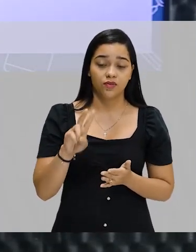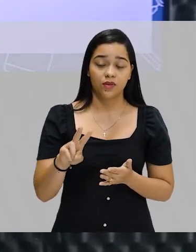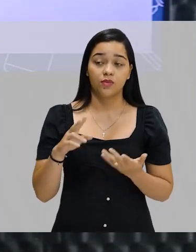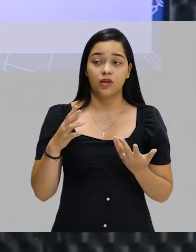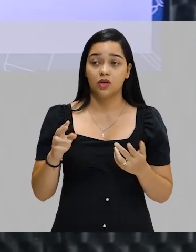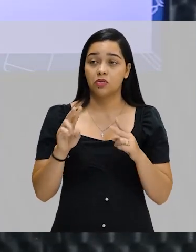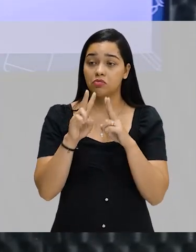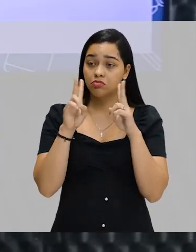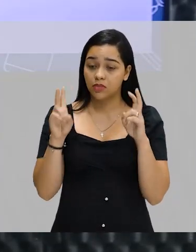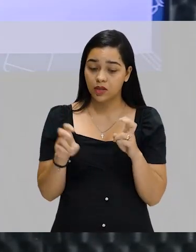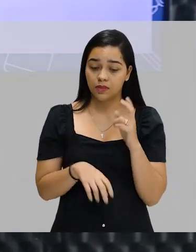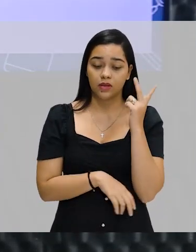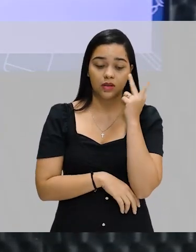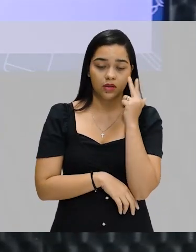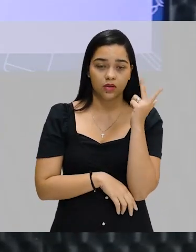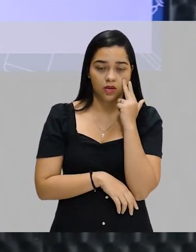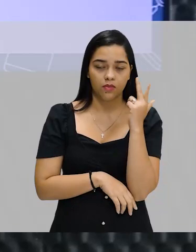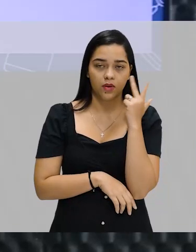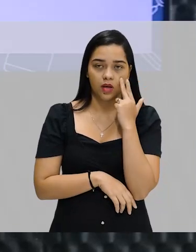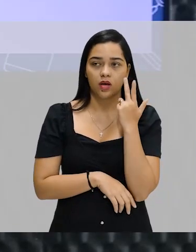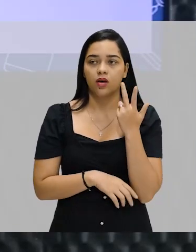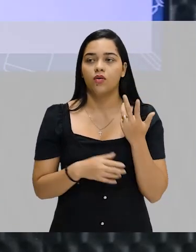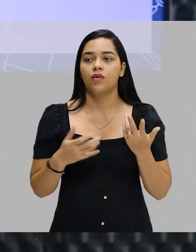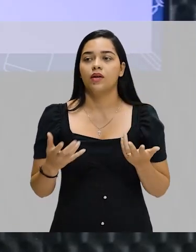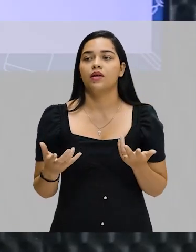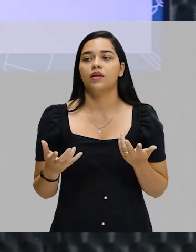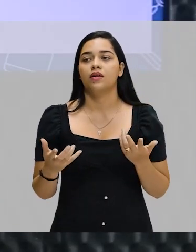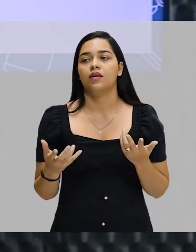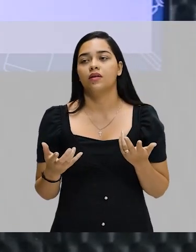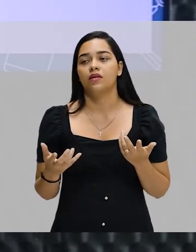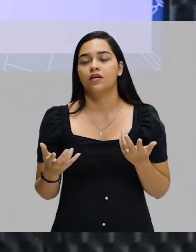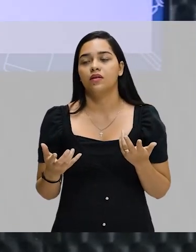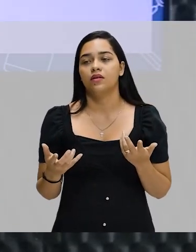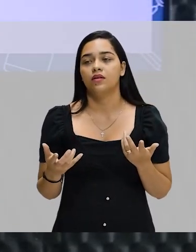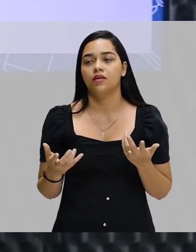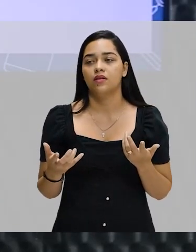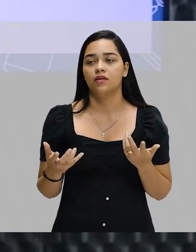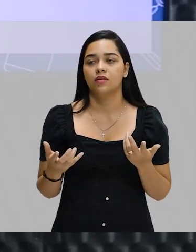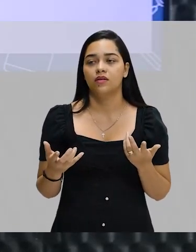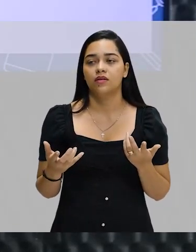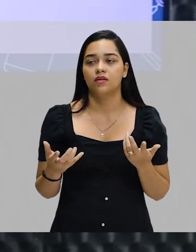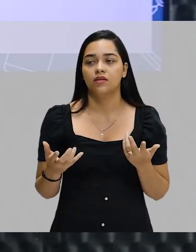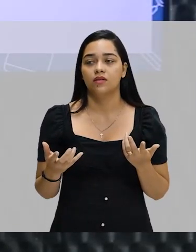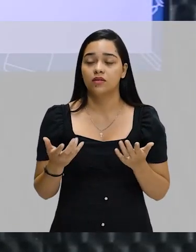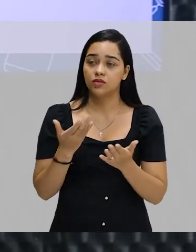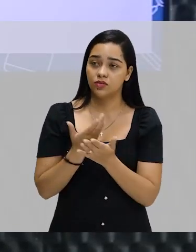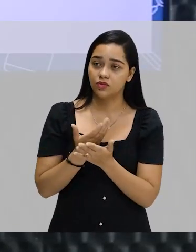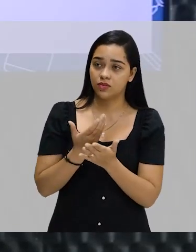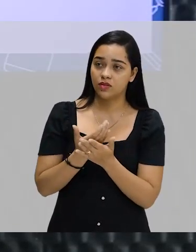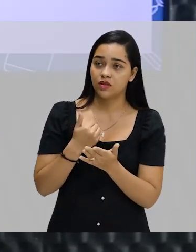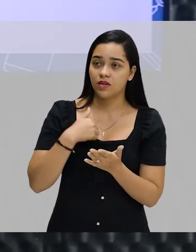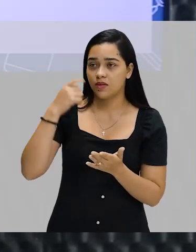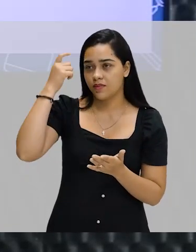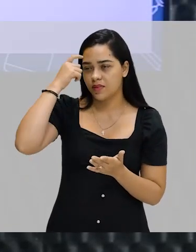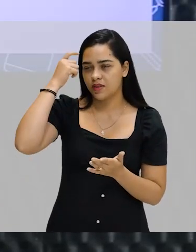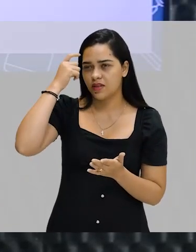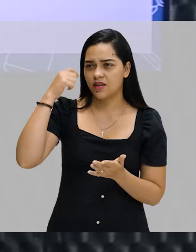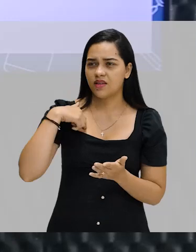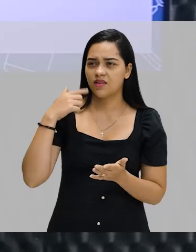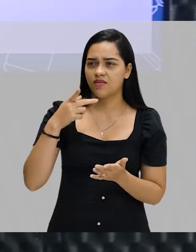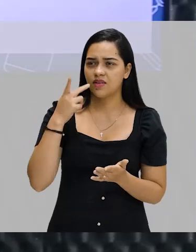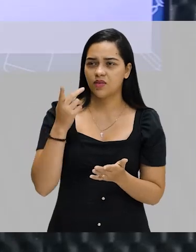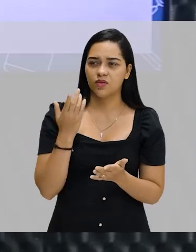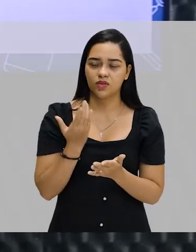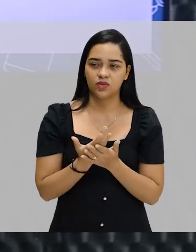assunto bem tranquilo de se um assunto bem tranquilo de se estudar, né? Eu pensei que eu tinha falado assim,